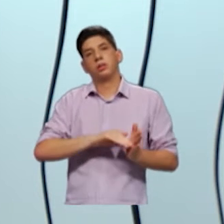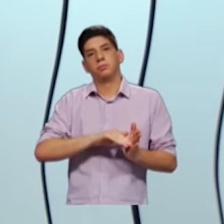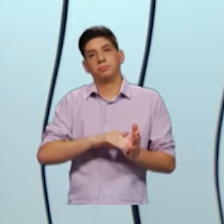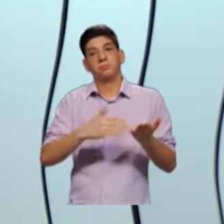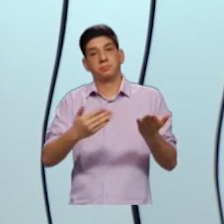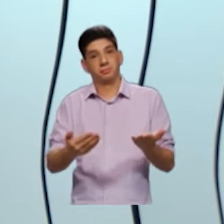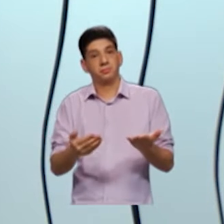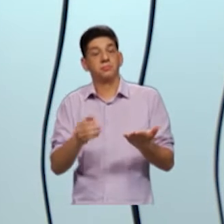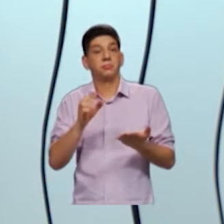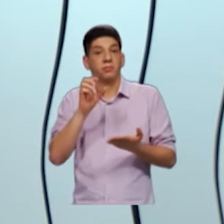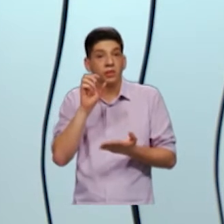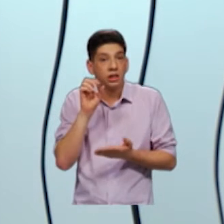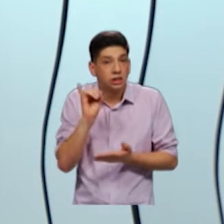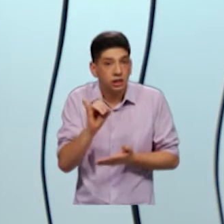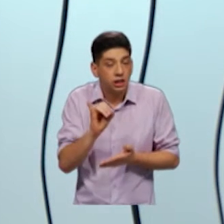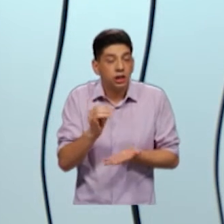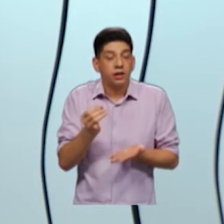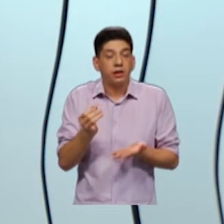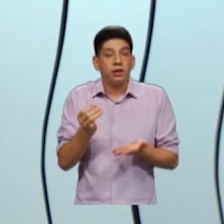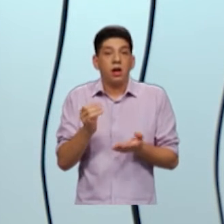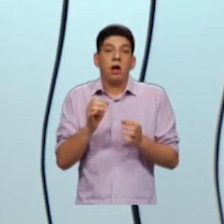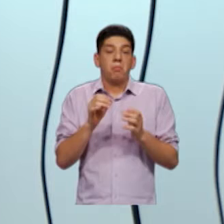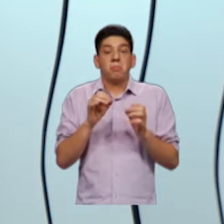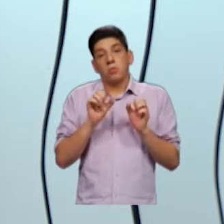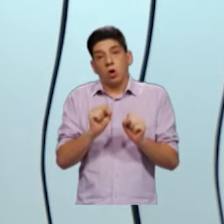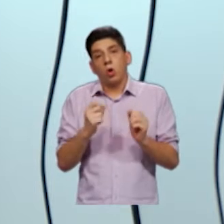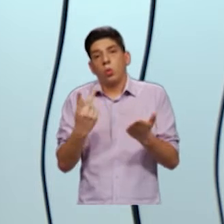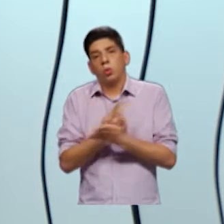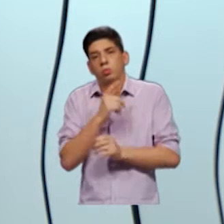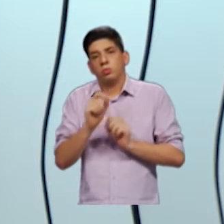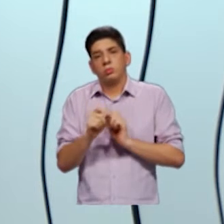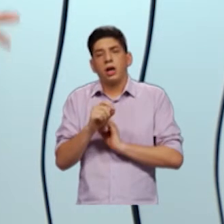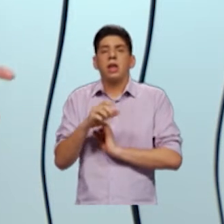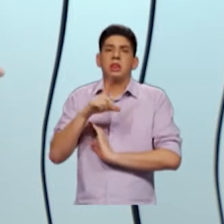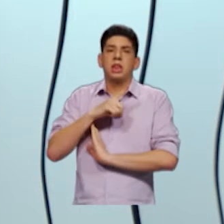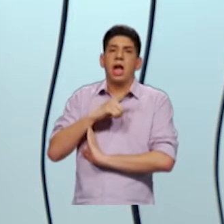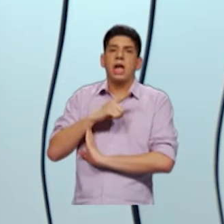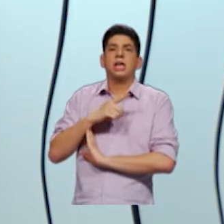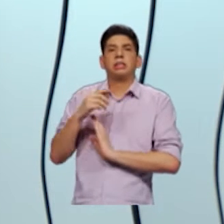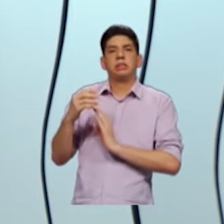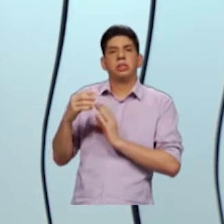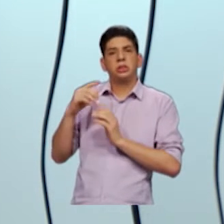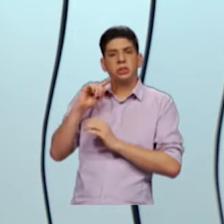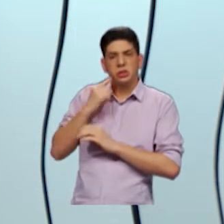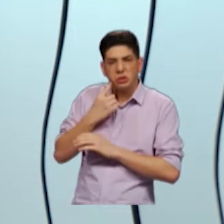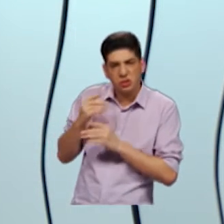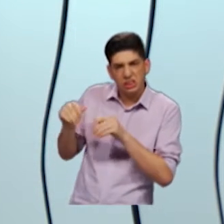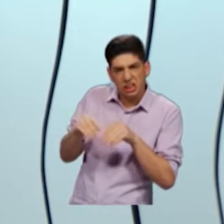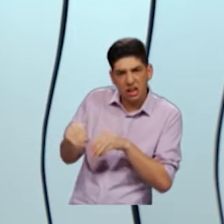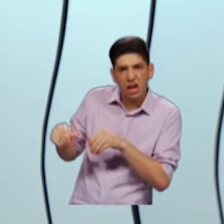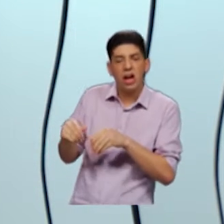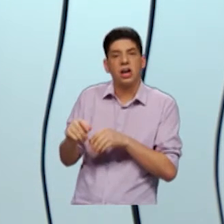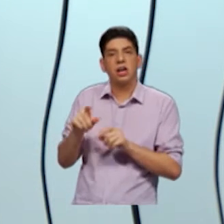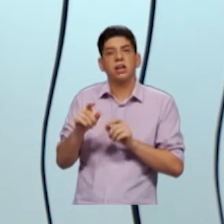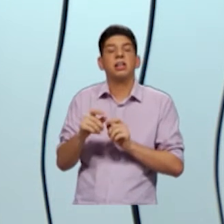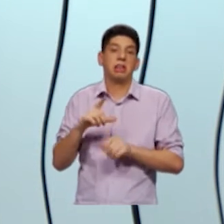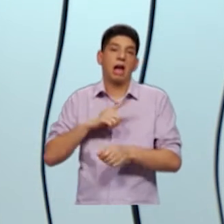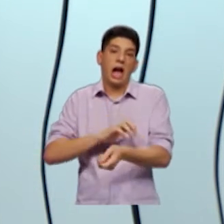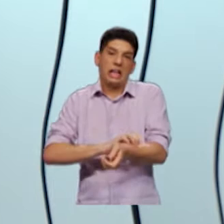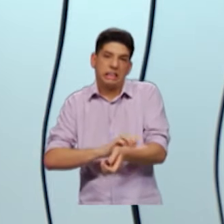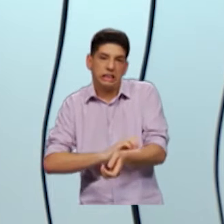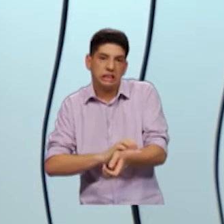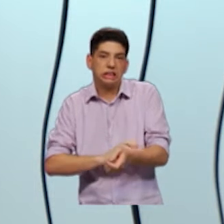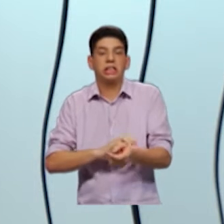aí, pode ter, às vezes, micro-organismos que vão causar alergia na pessoa, que é a rinite alérgica,